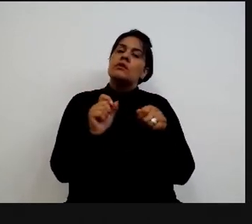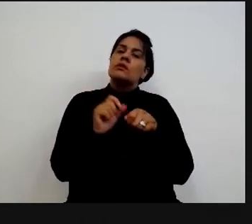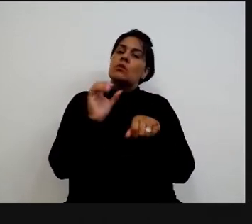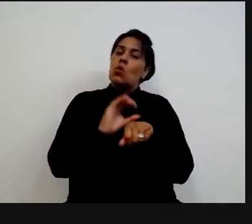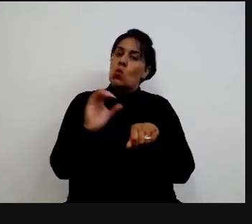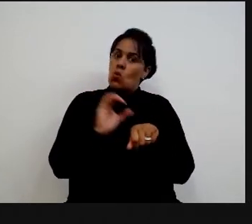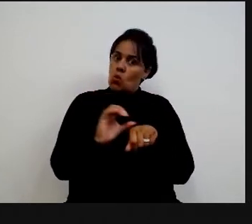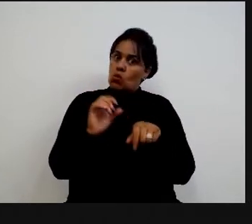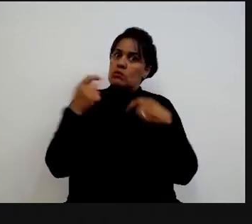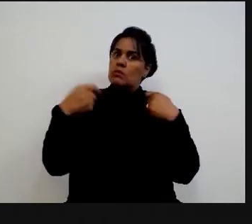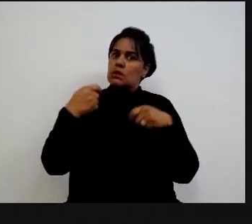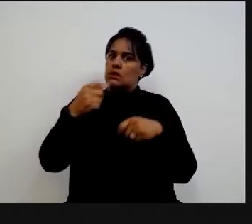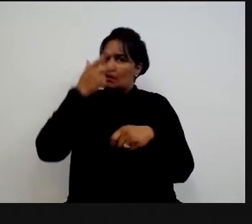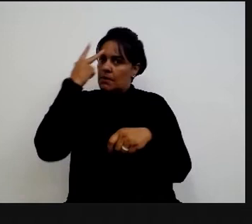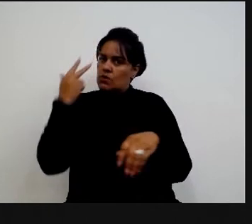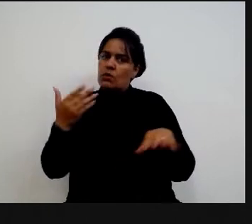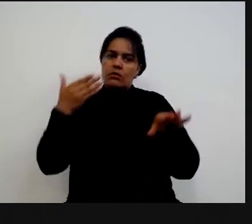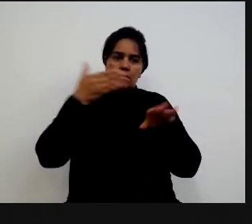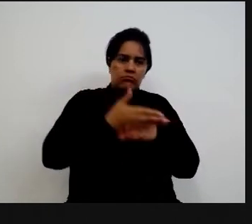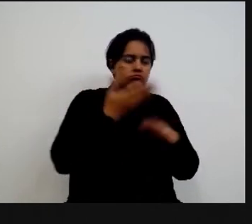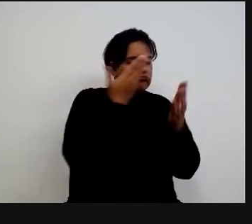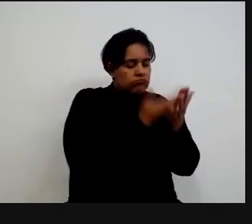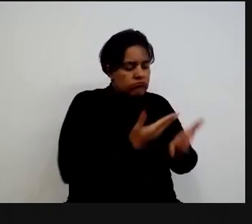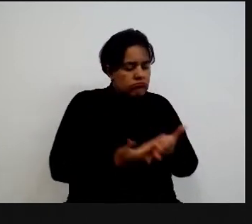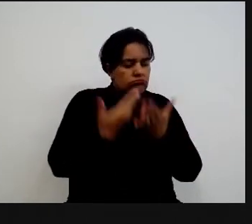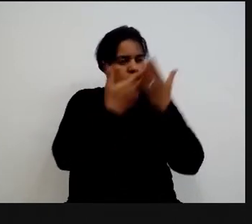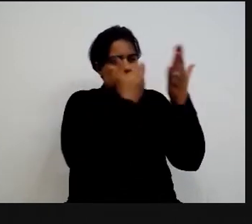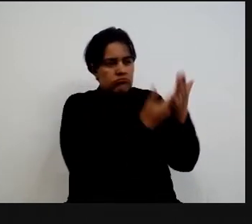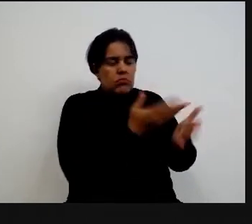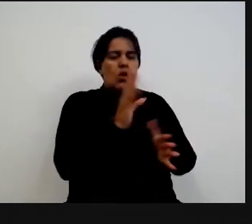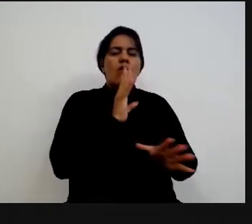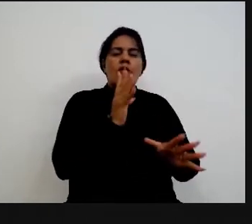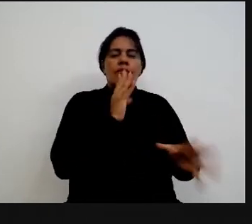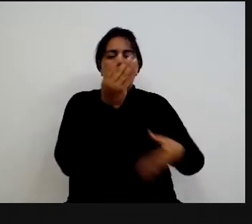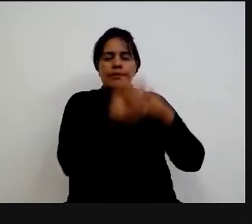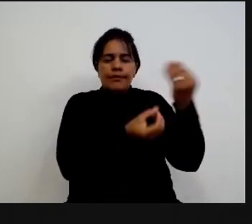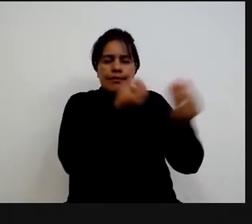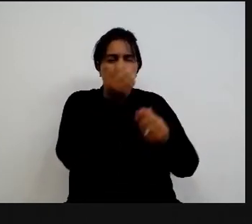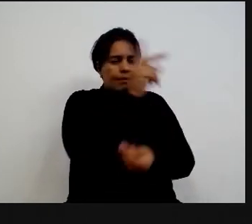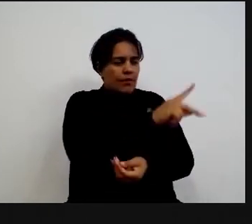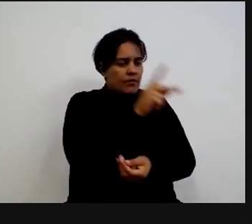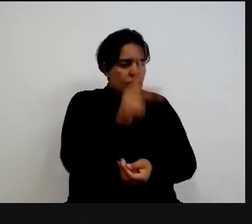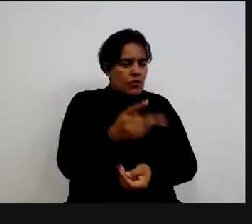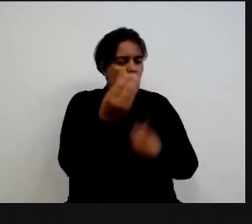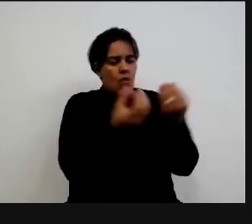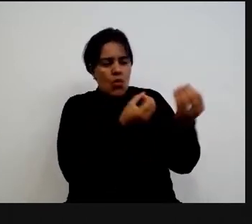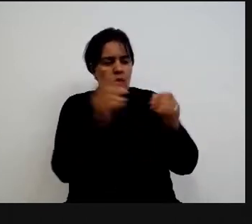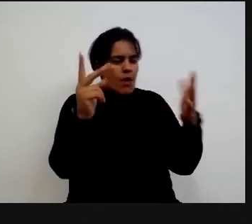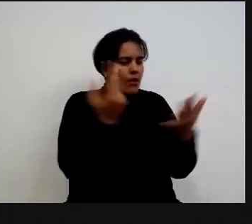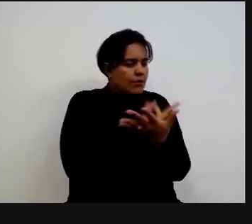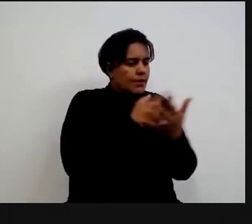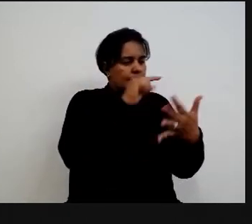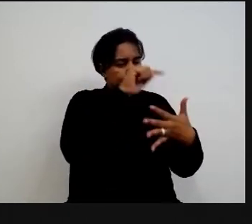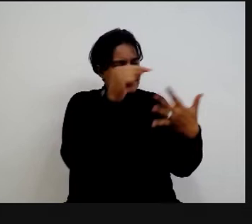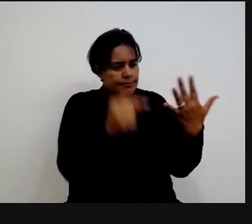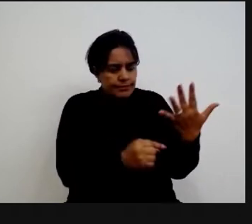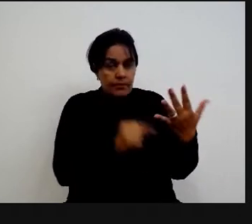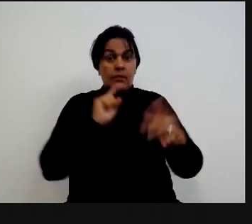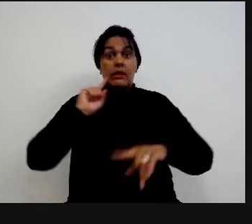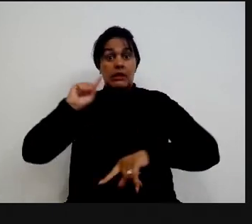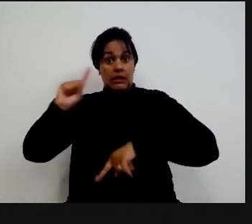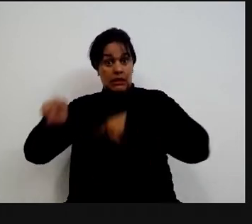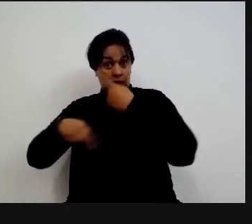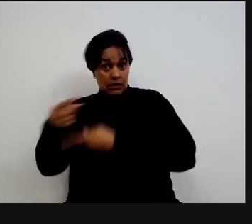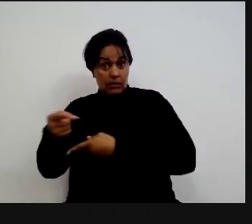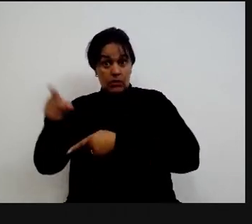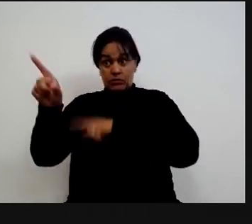pessoas conheçam minimamente os conceitos do que é ser um professor, do que é ser um docente, e, a partir daí, do processo